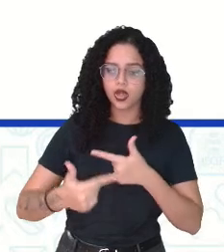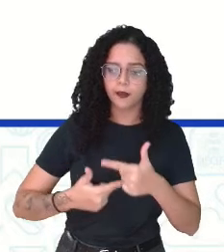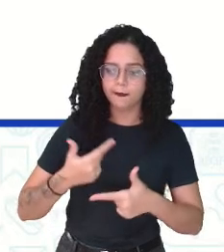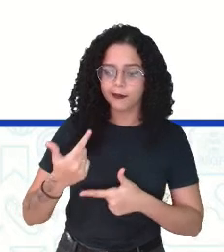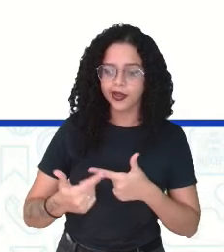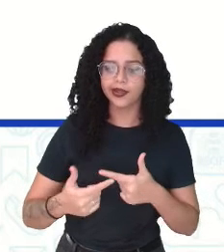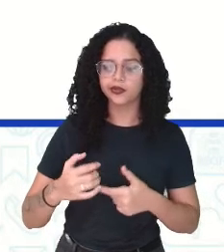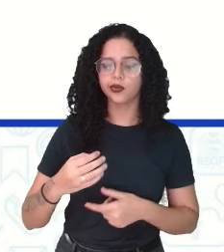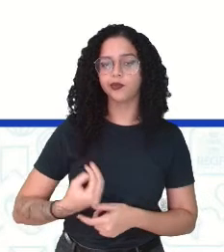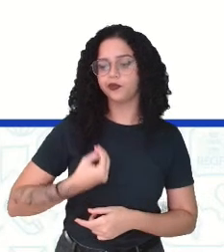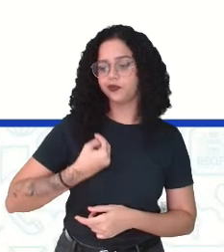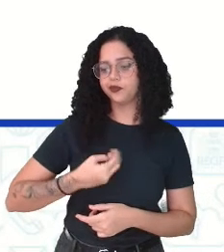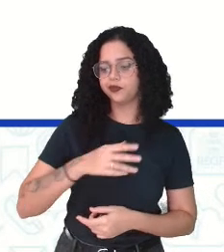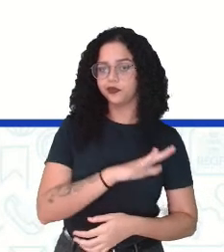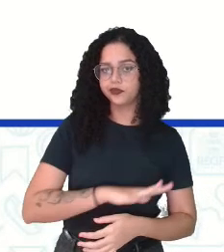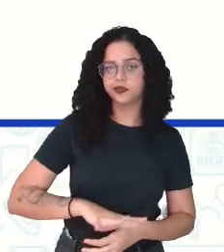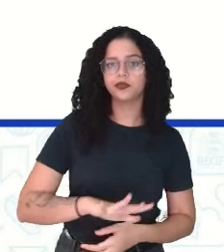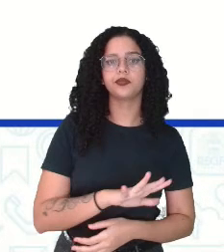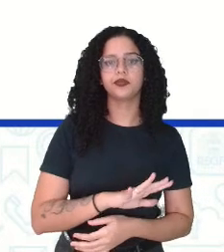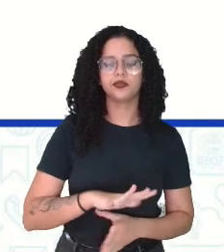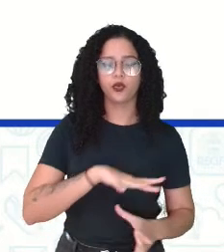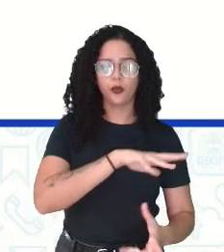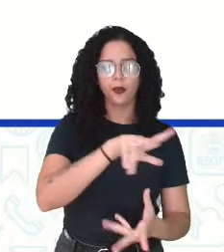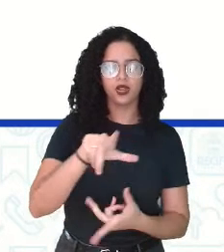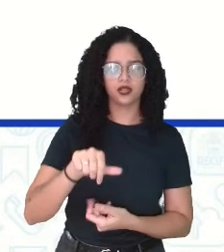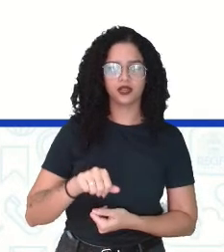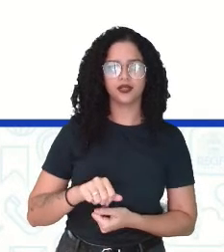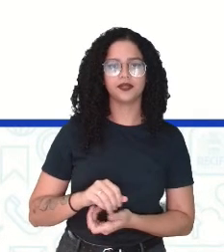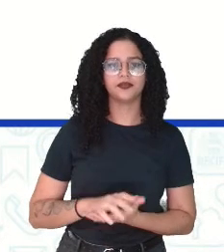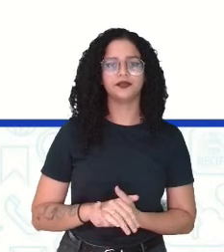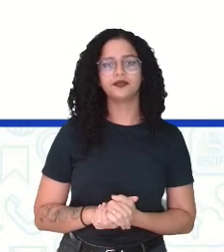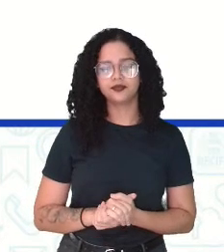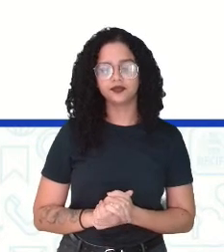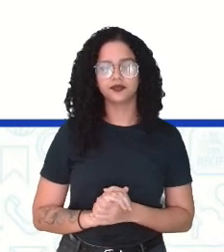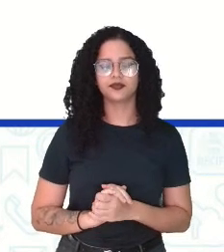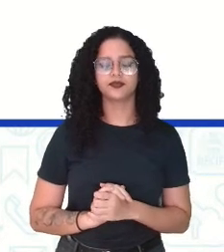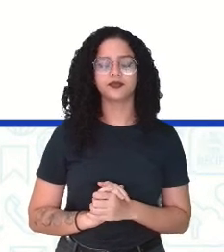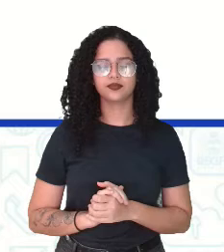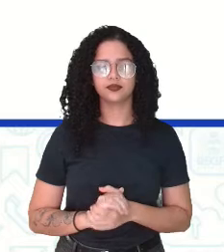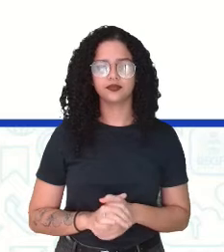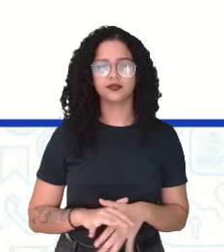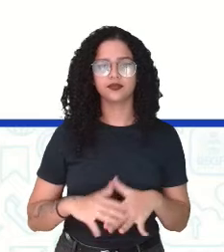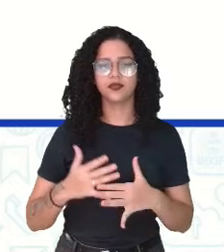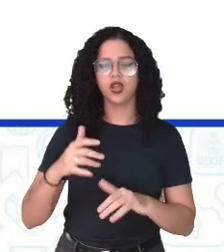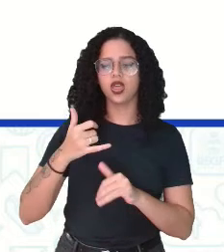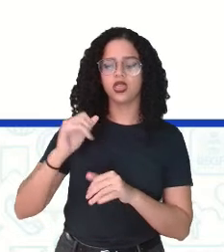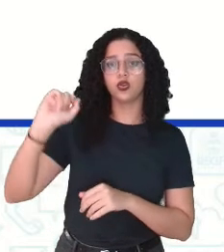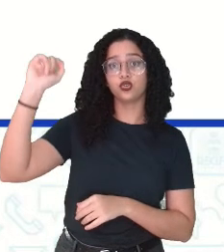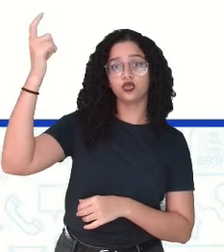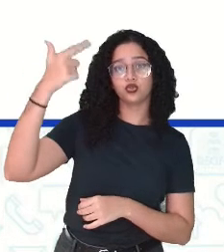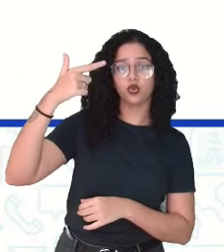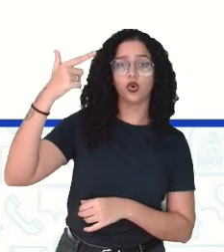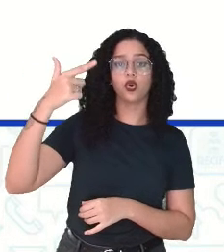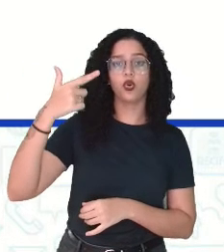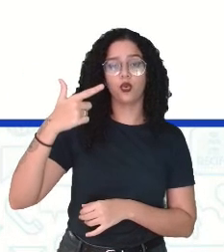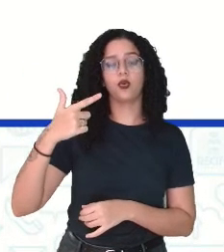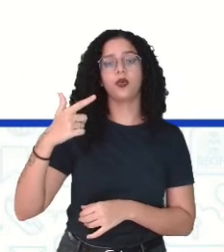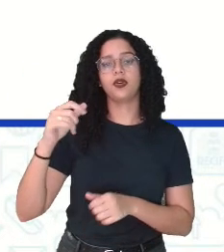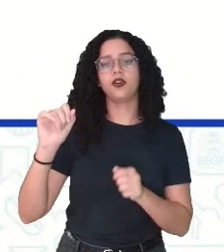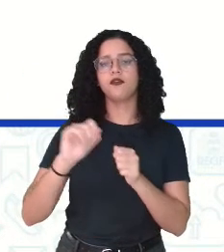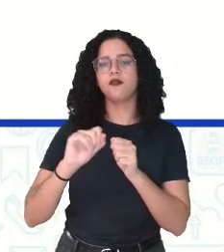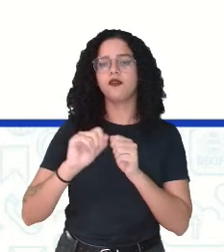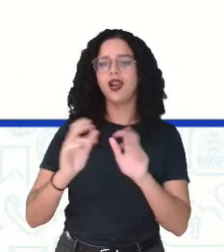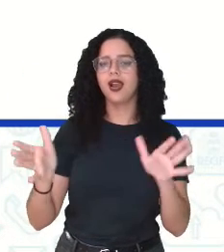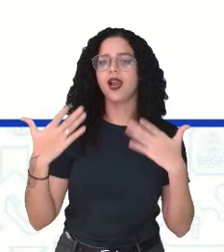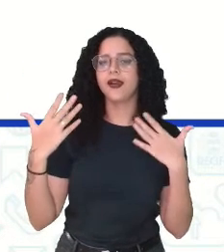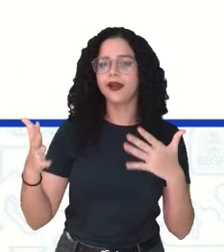dos ecossistemas do nosso planeta como um todo, né? Da biosfera como um todo. Então, ó, a energia solar que produz esse